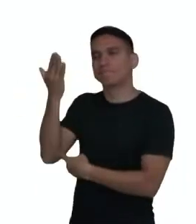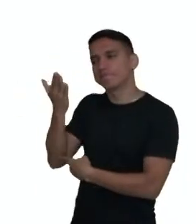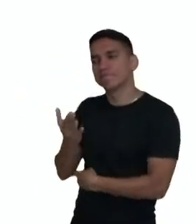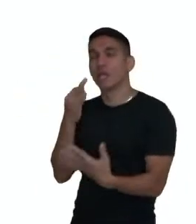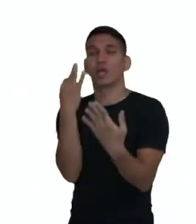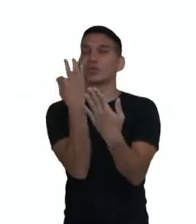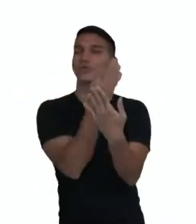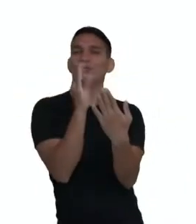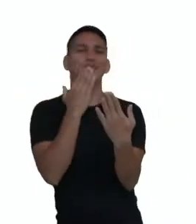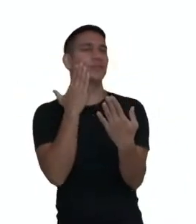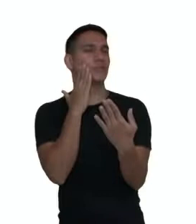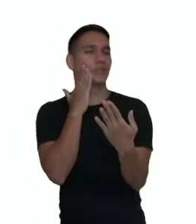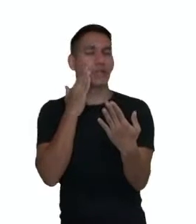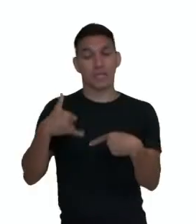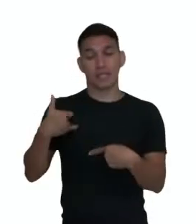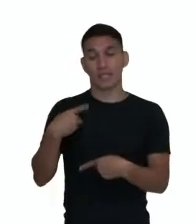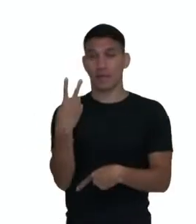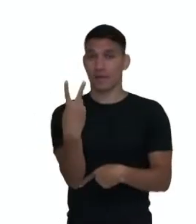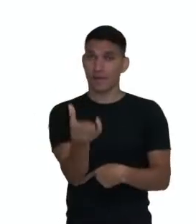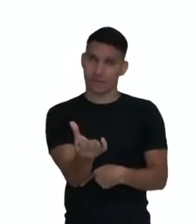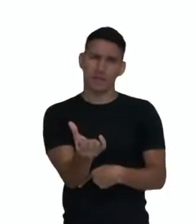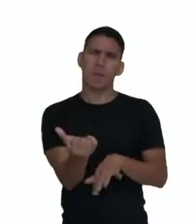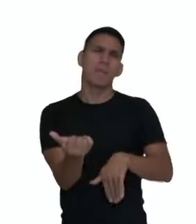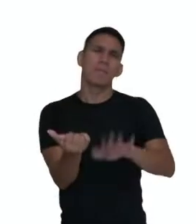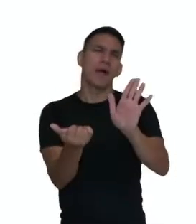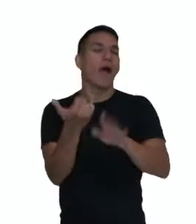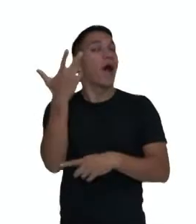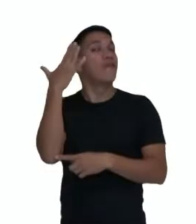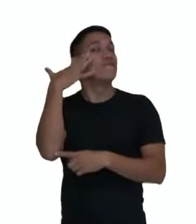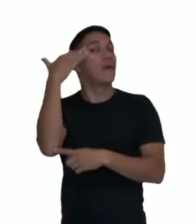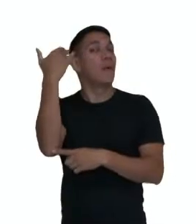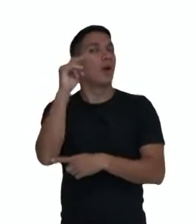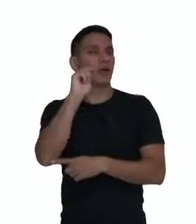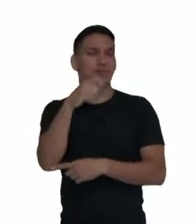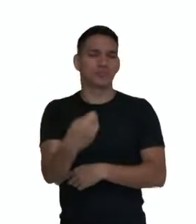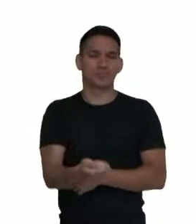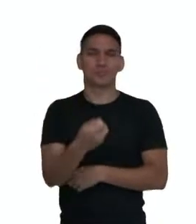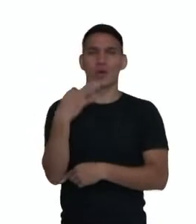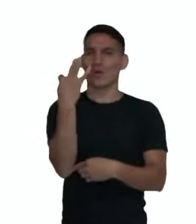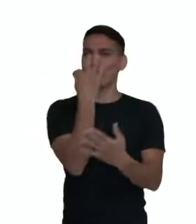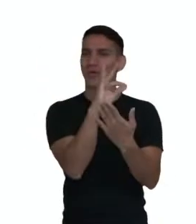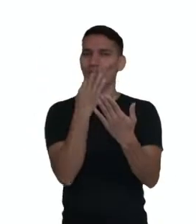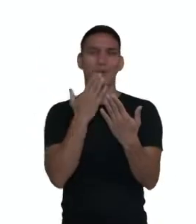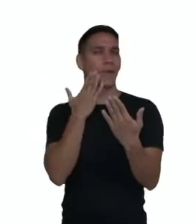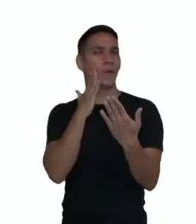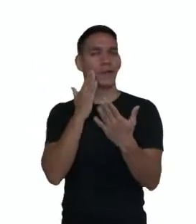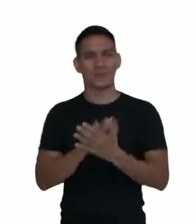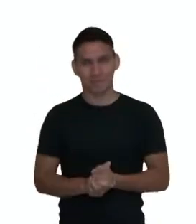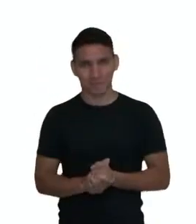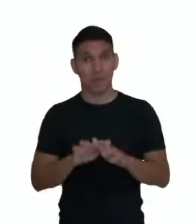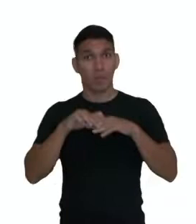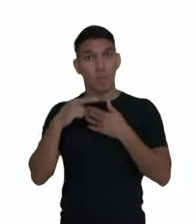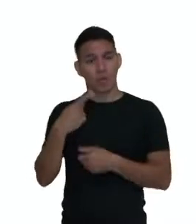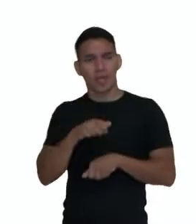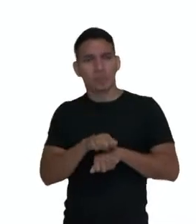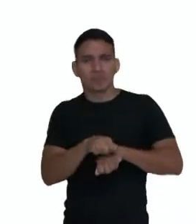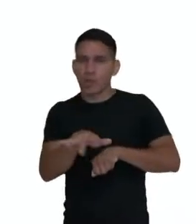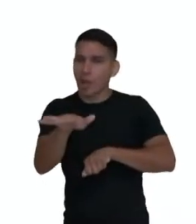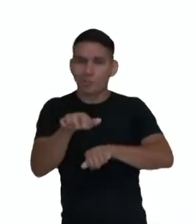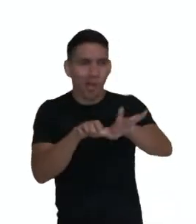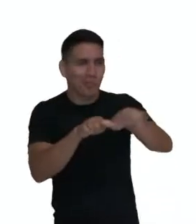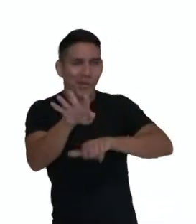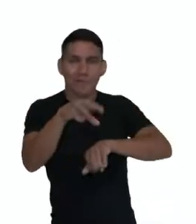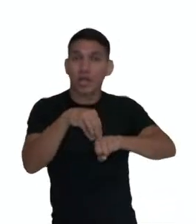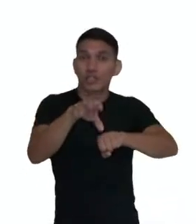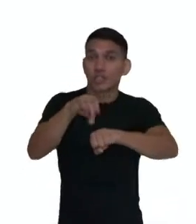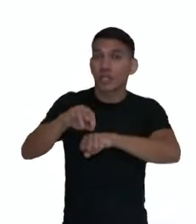Bianca Andrade, 26 anos, mais conhecida como Boca Rosa. Foi compartilhando soluções,